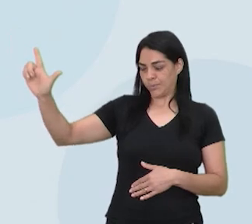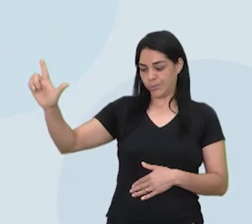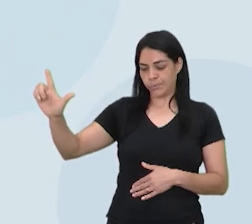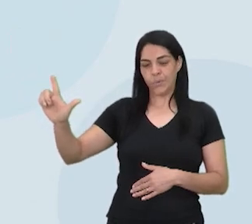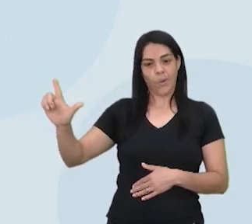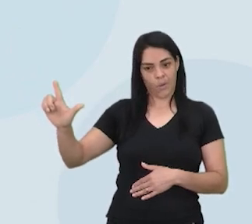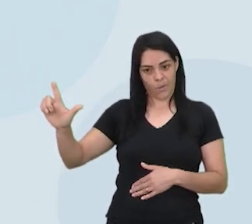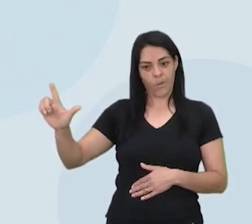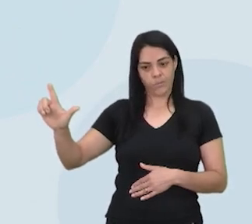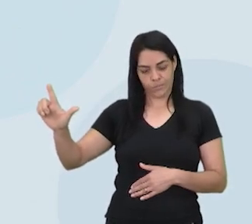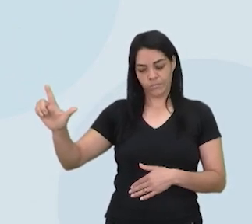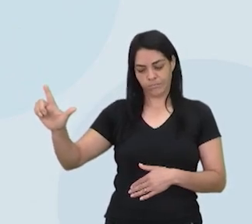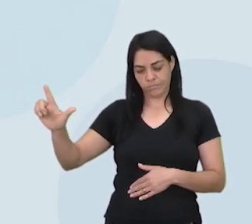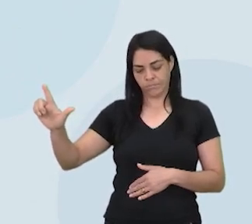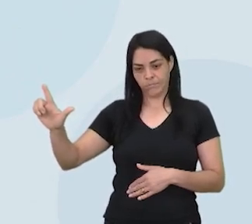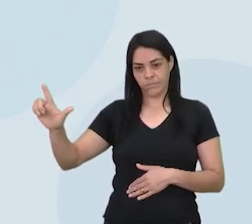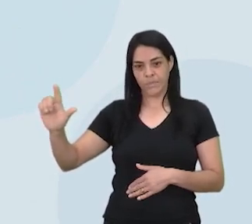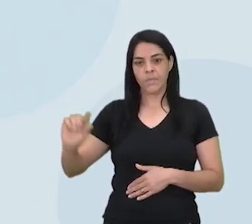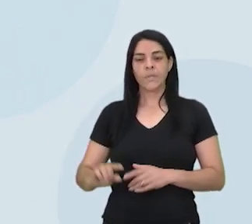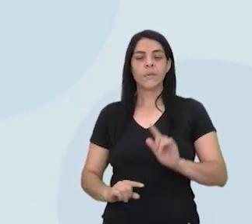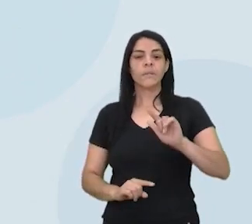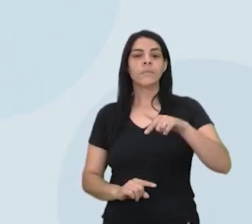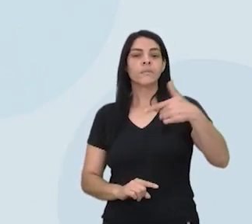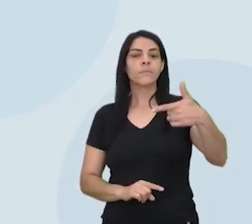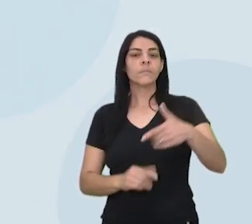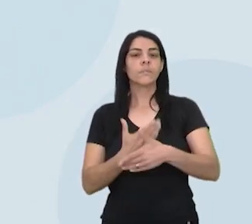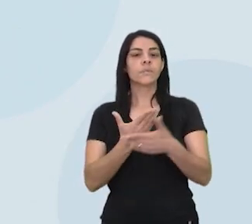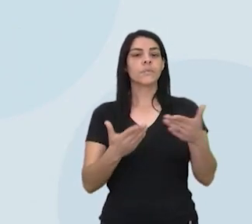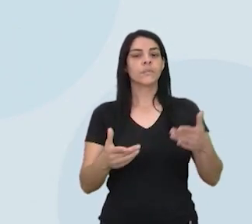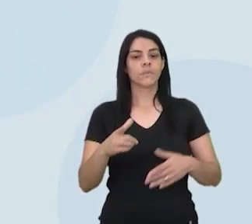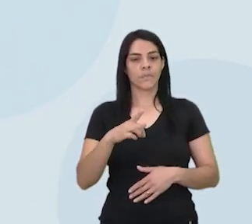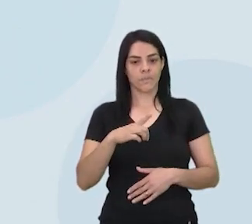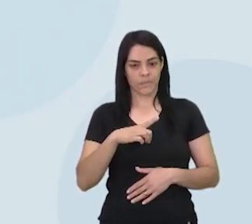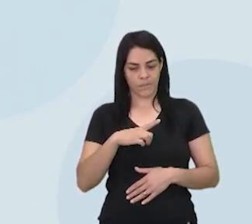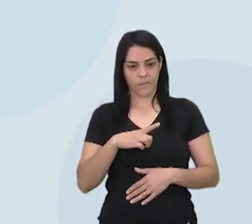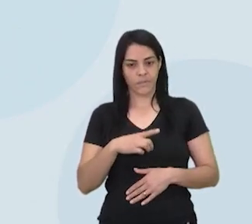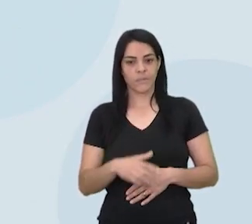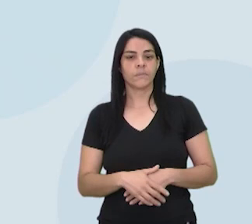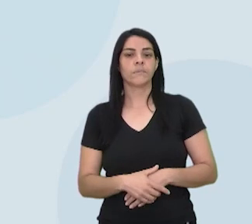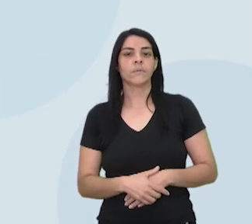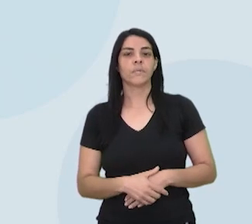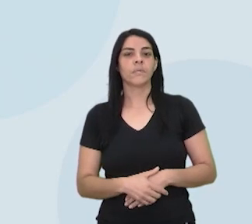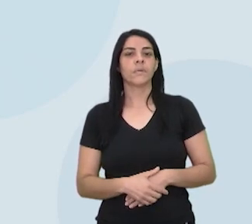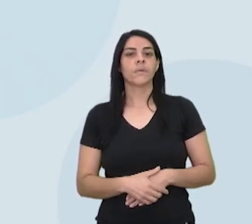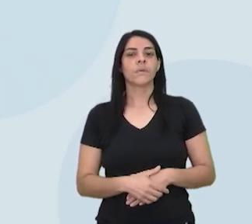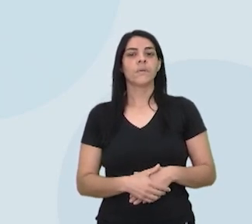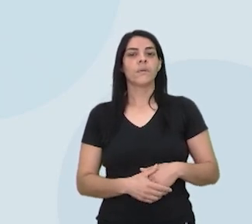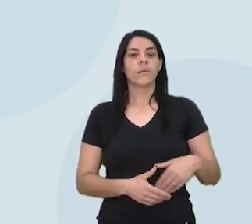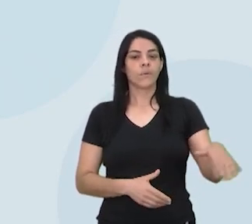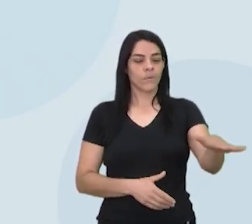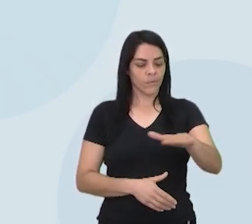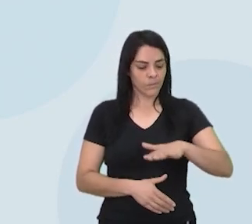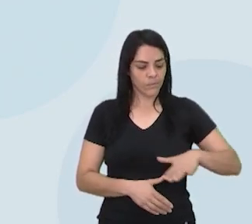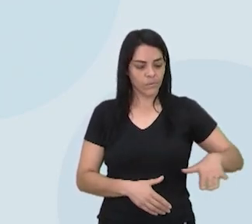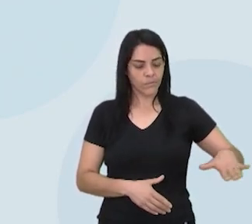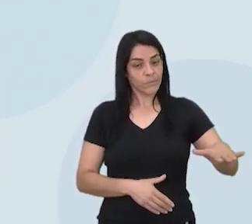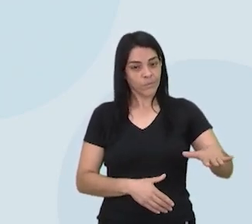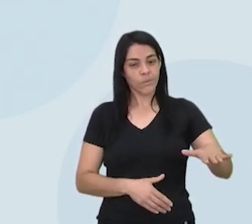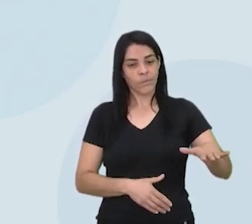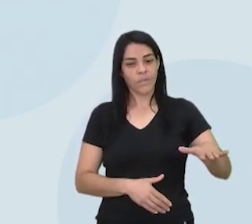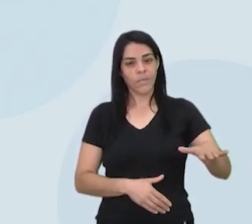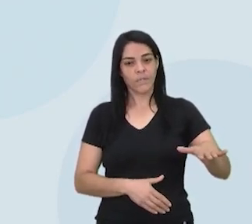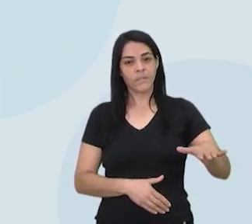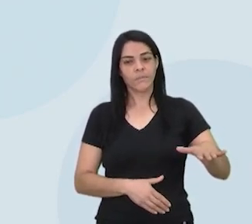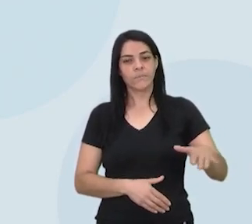maior insolação. Depois, a gente tem a mesopelágica. Então, a gente vai ter aí uma zona